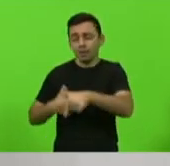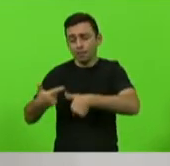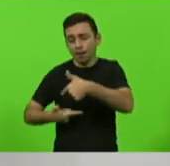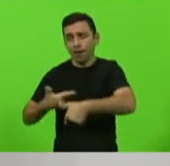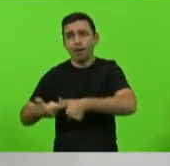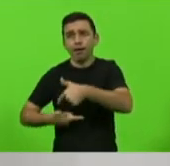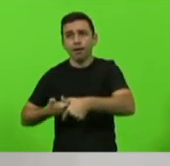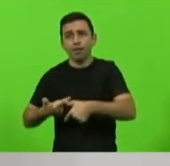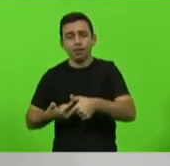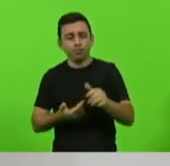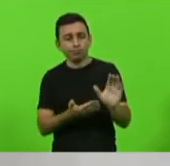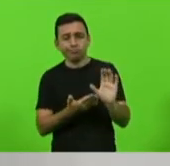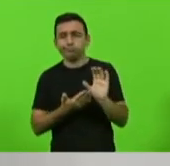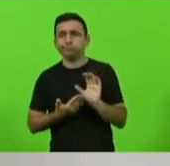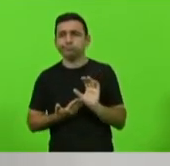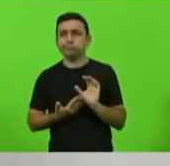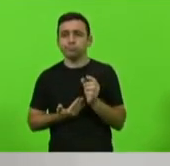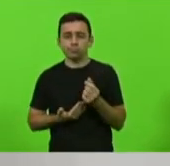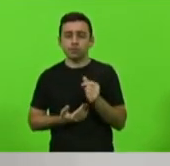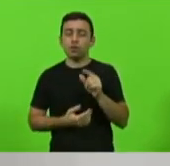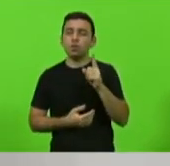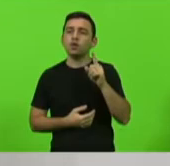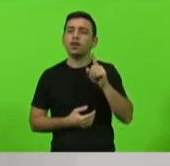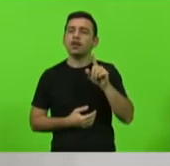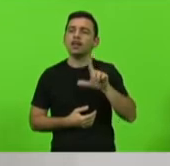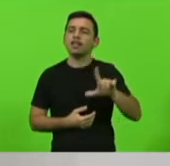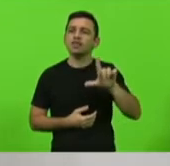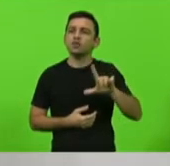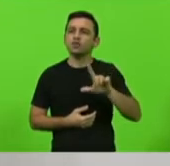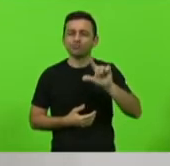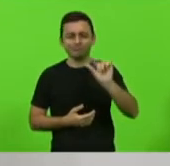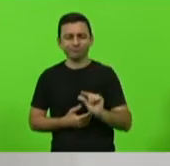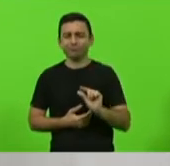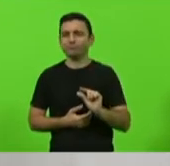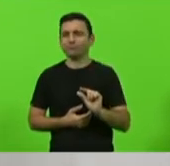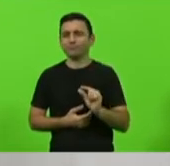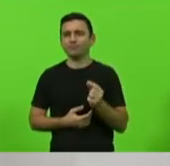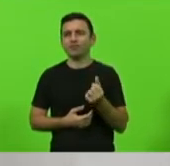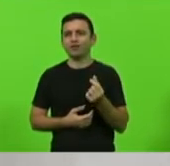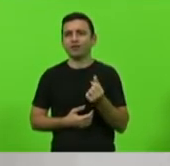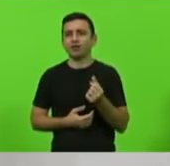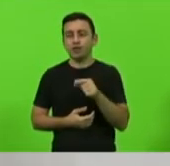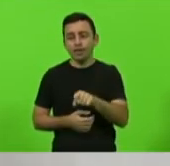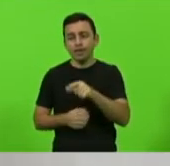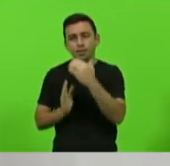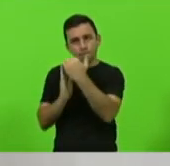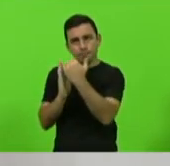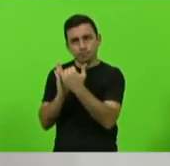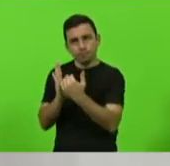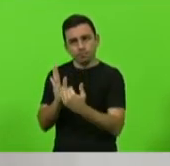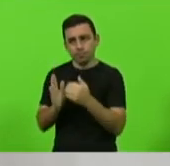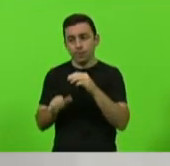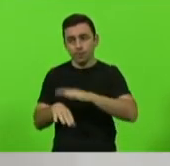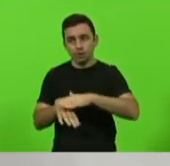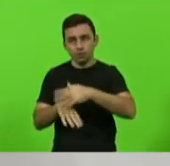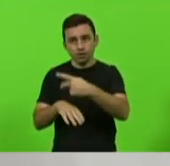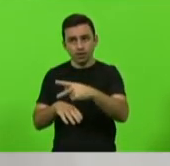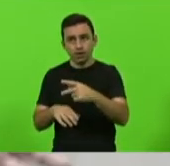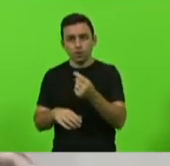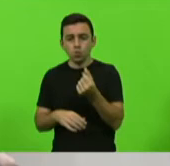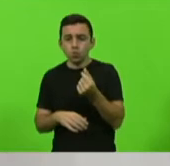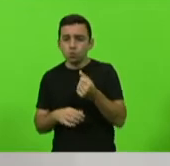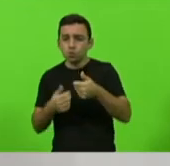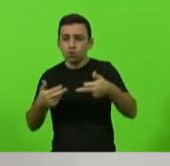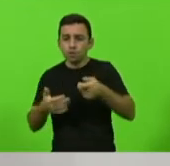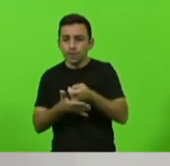vai receber lá por litro um valor bem inferior. Então, ele tem uma programação, tem um custo, e a